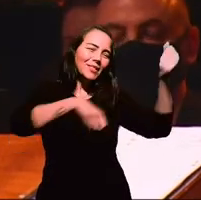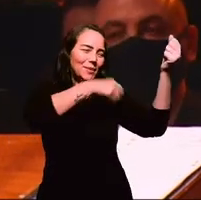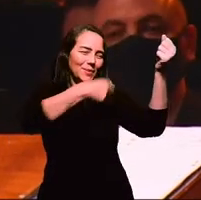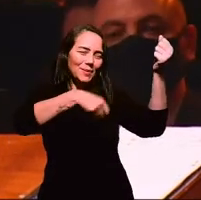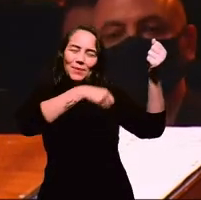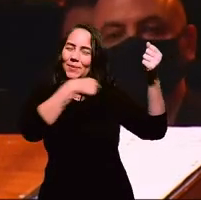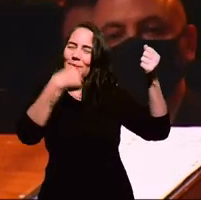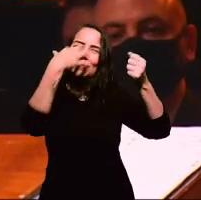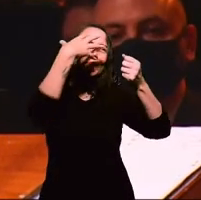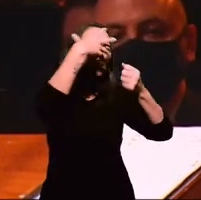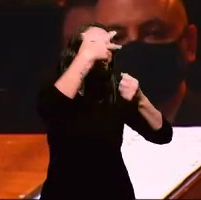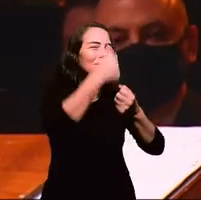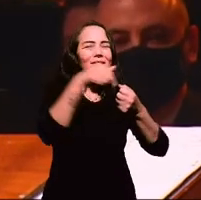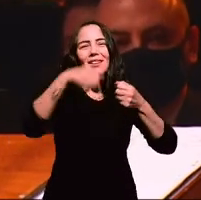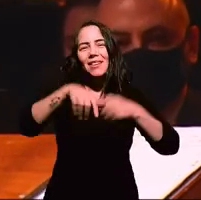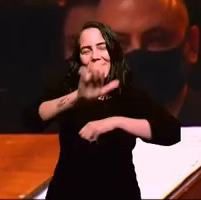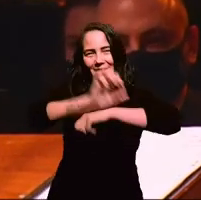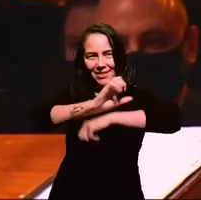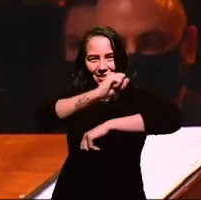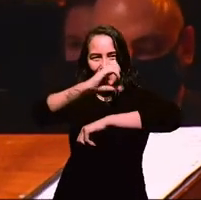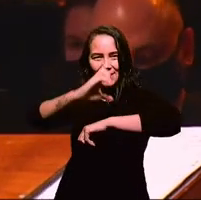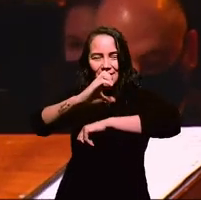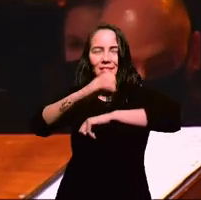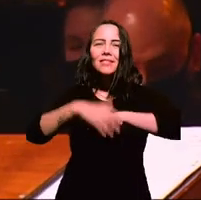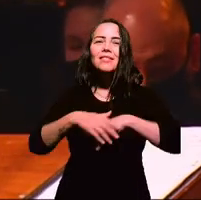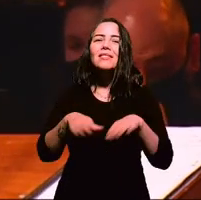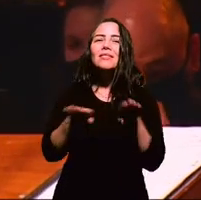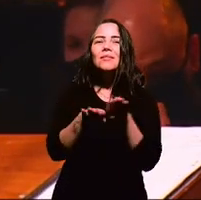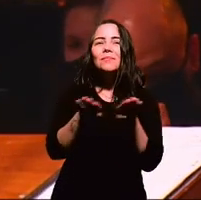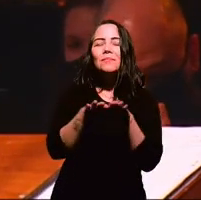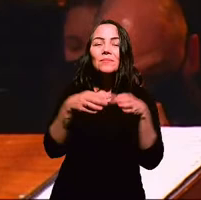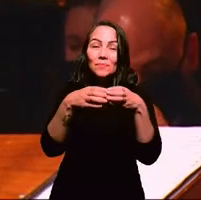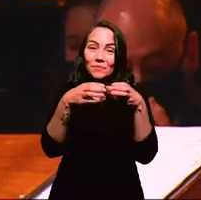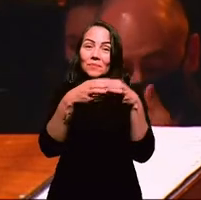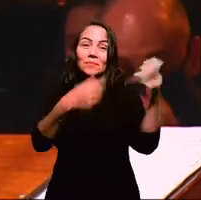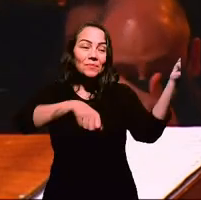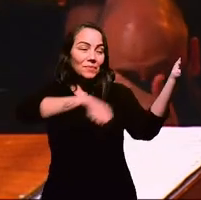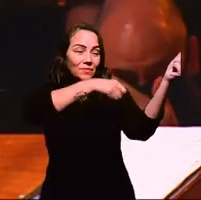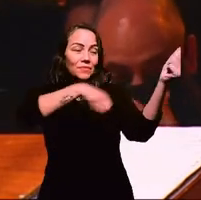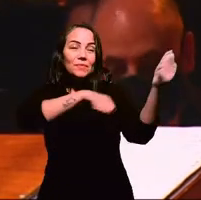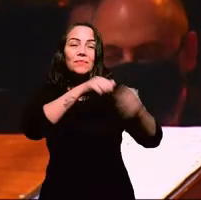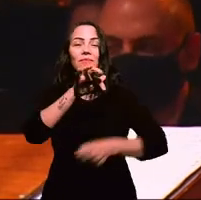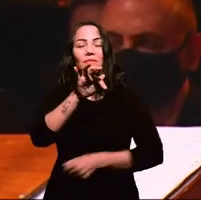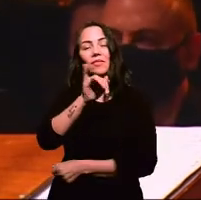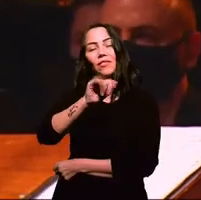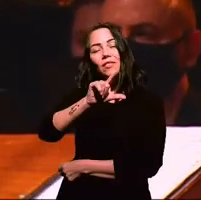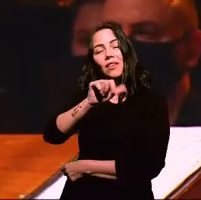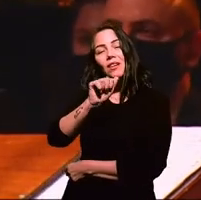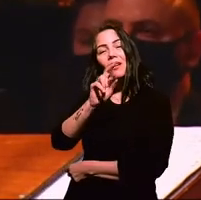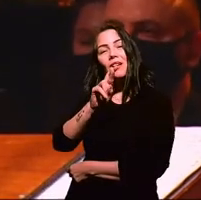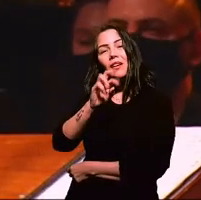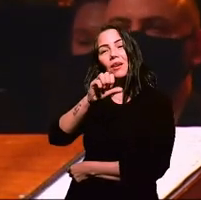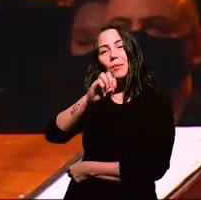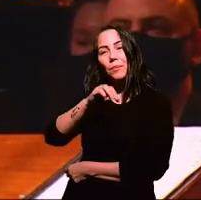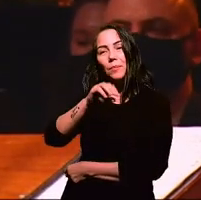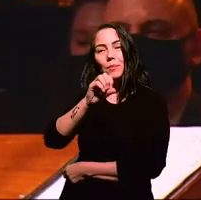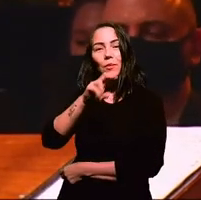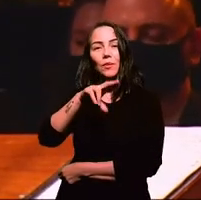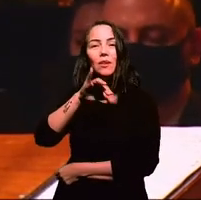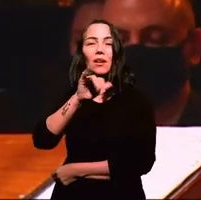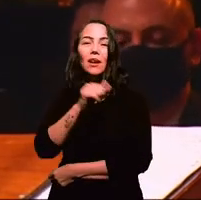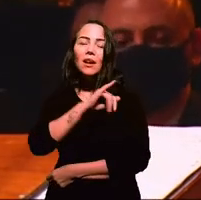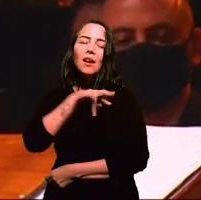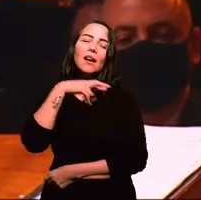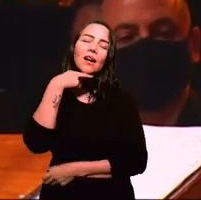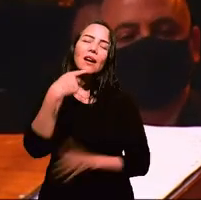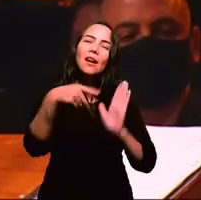cultural maravilhoso aqui do estado de Santa Catarina, a Orquestra Filarmônica de Jaraguá do Sul, a Orquestra Filarmônica da